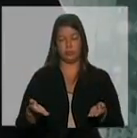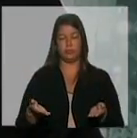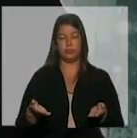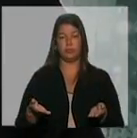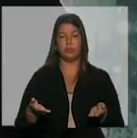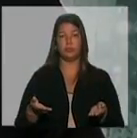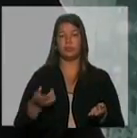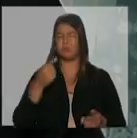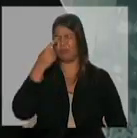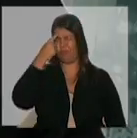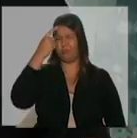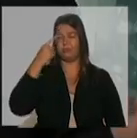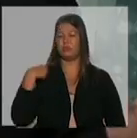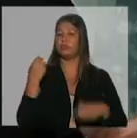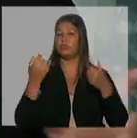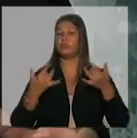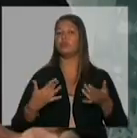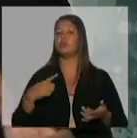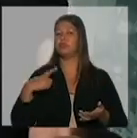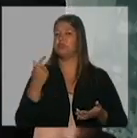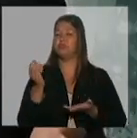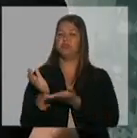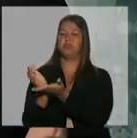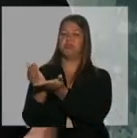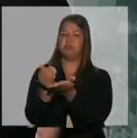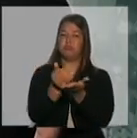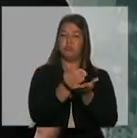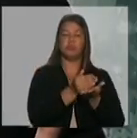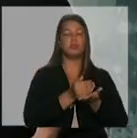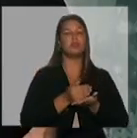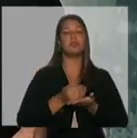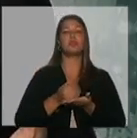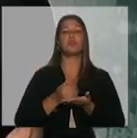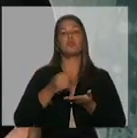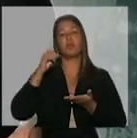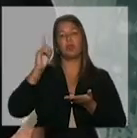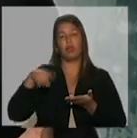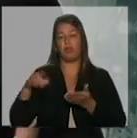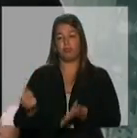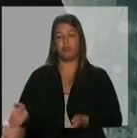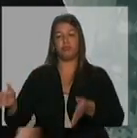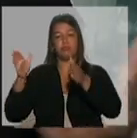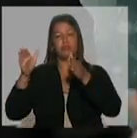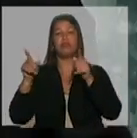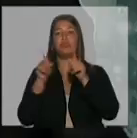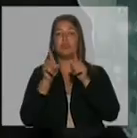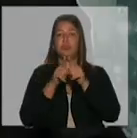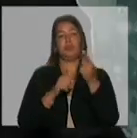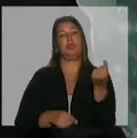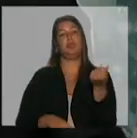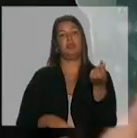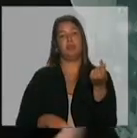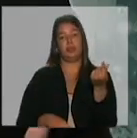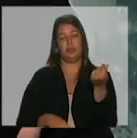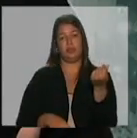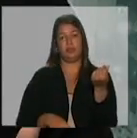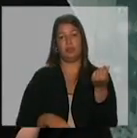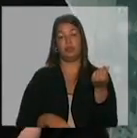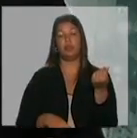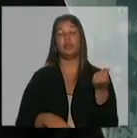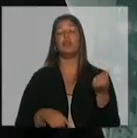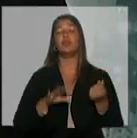O dobro do que nós temos hoje. E lembra que eu falei, a arrecadação de royalties é fator de volume e preço de petróleo. Então,